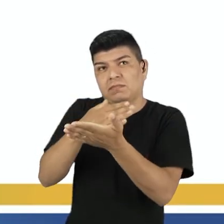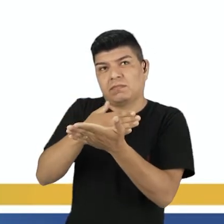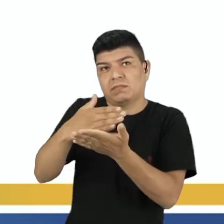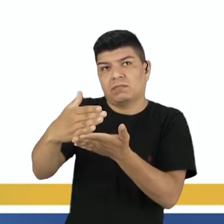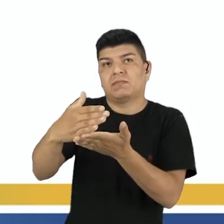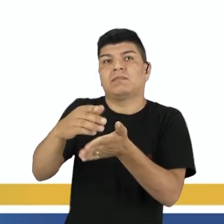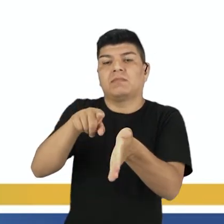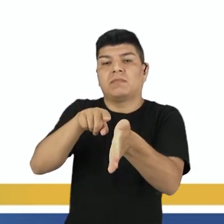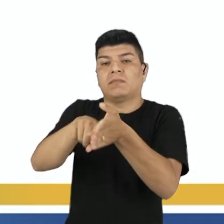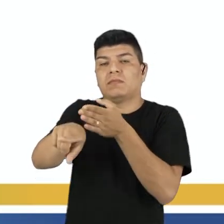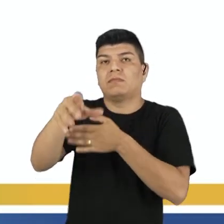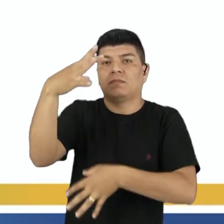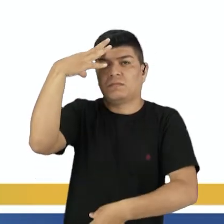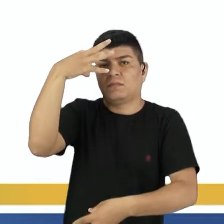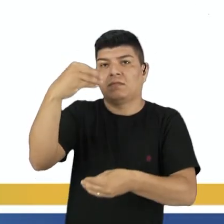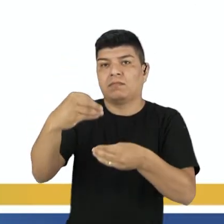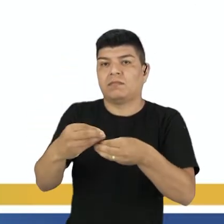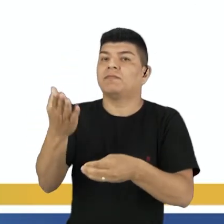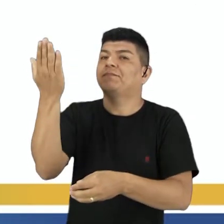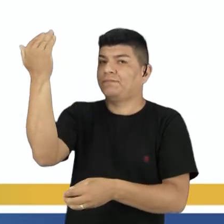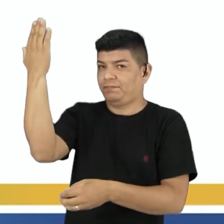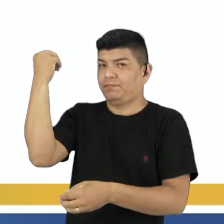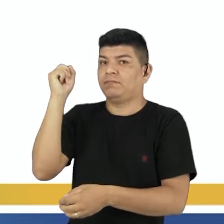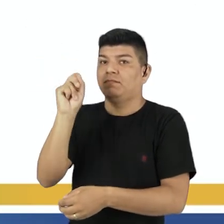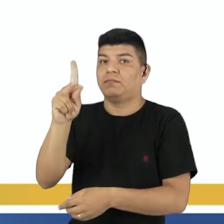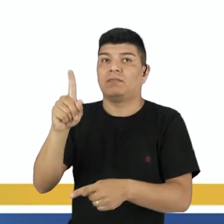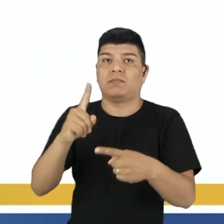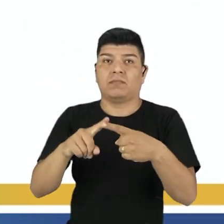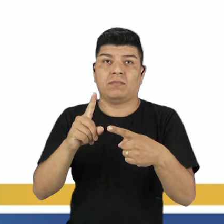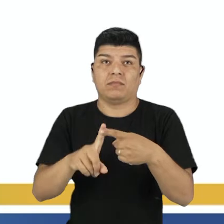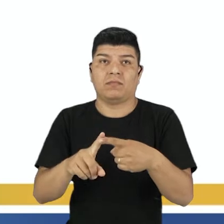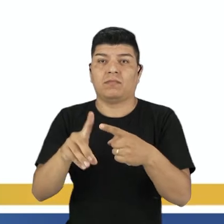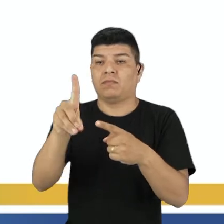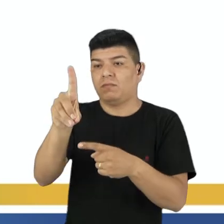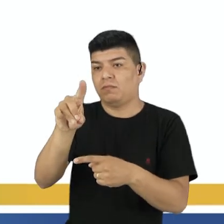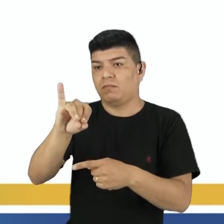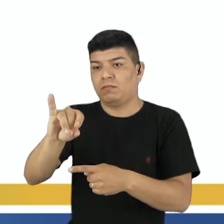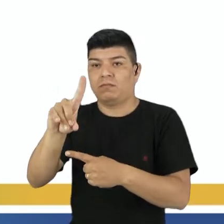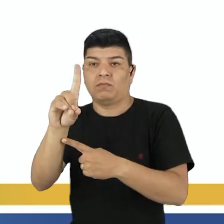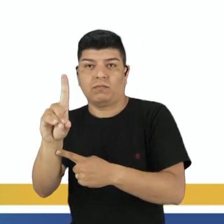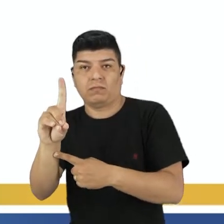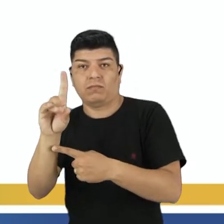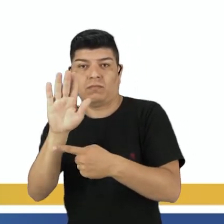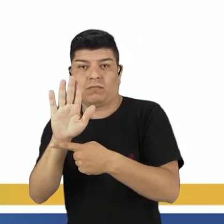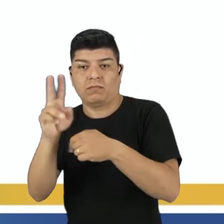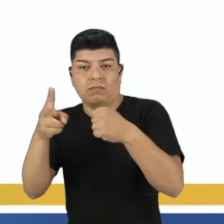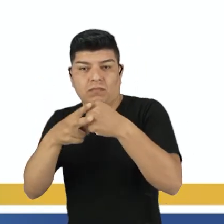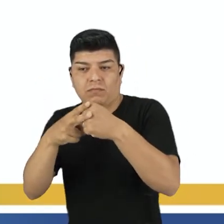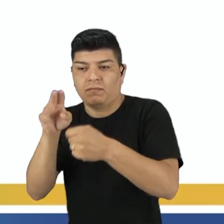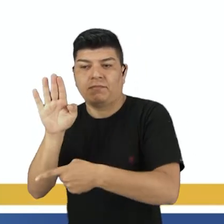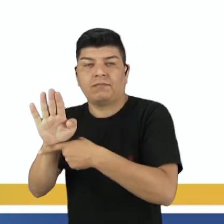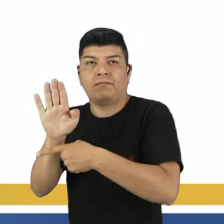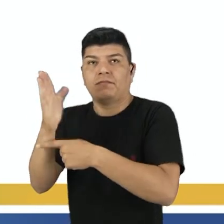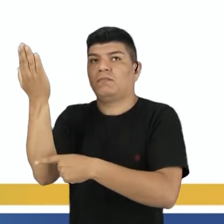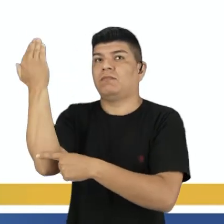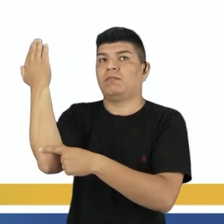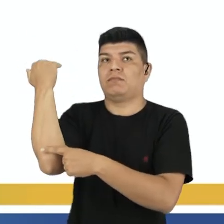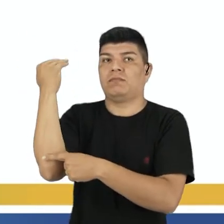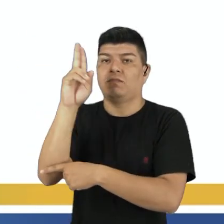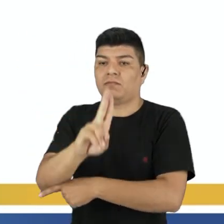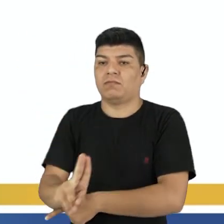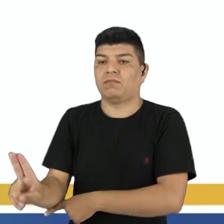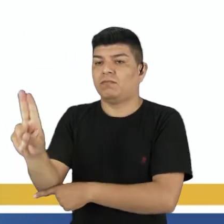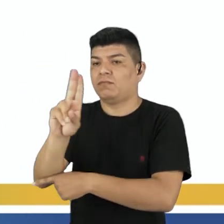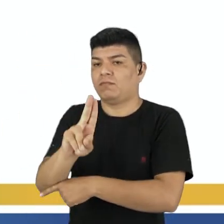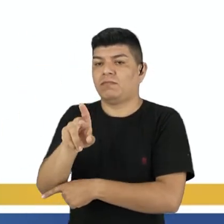da pergunta, eu já sei que está no passado, certo? Porque o did é o verbo auxiliar do passado. Então, nós vamos usar o did para